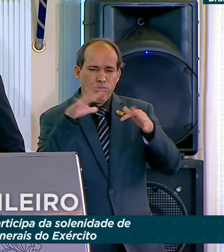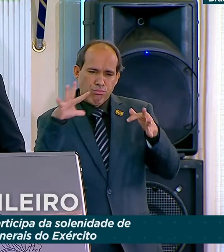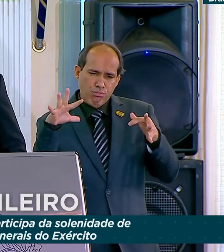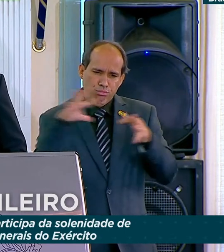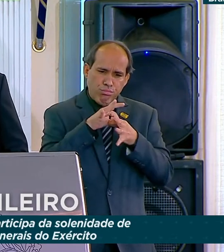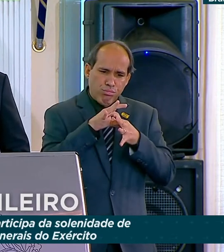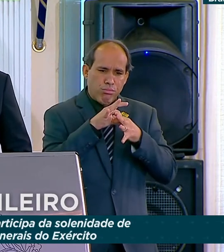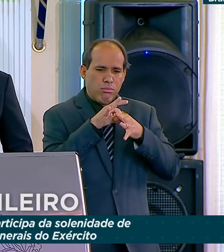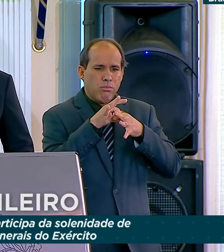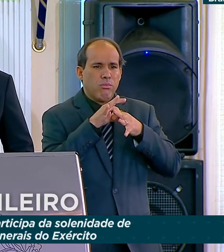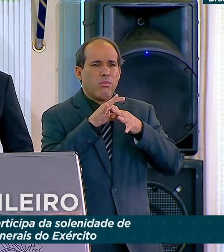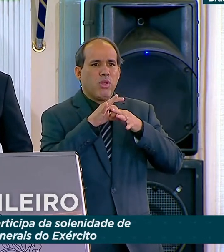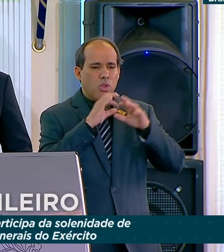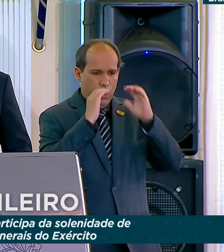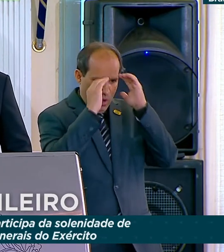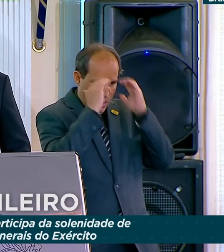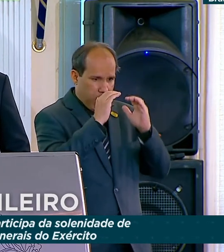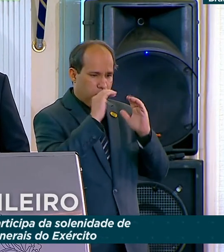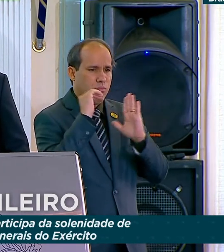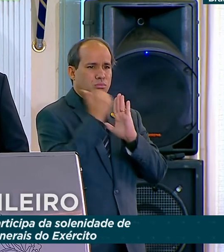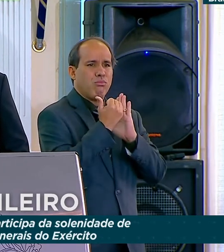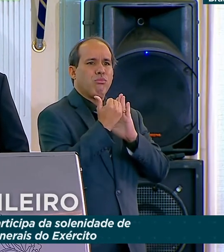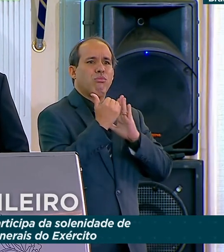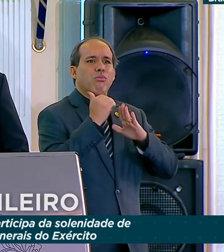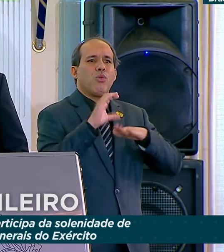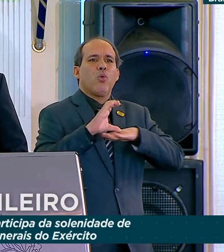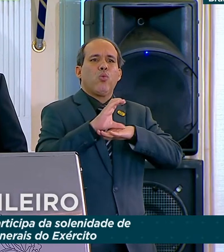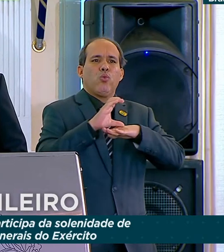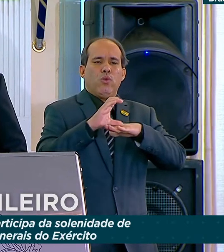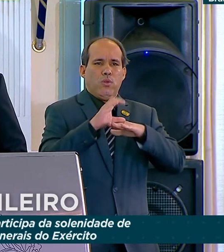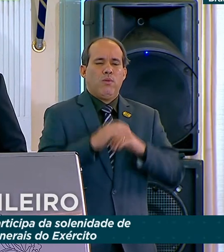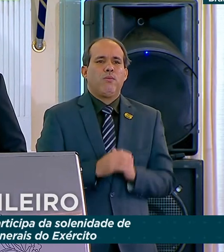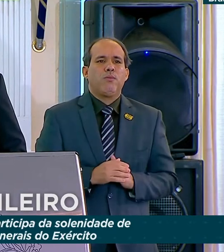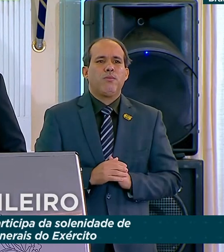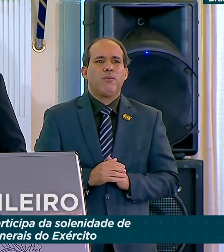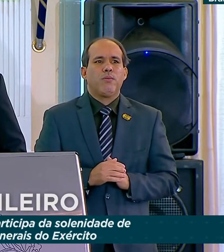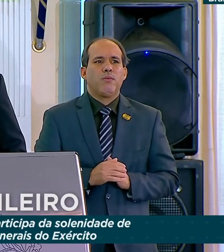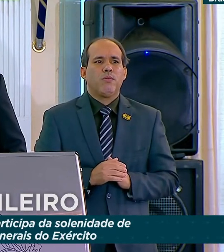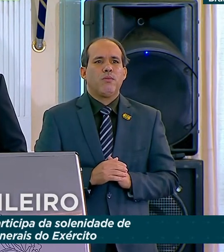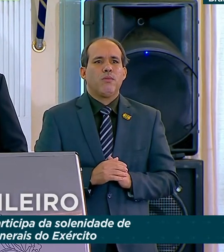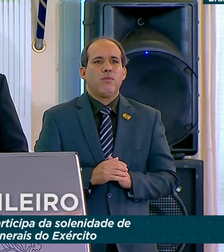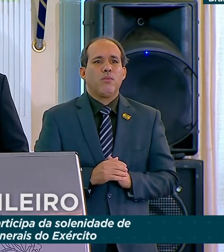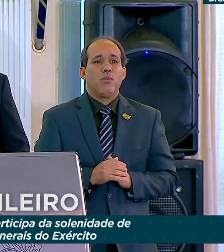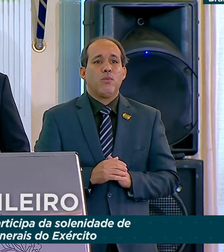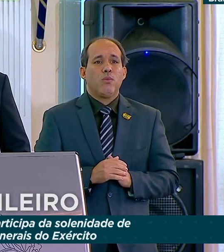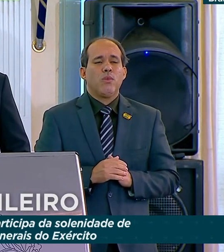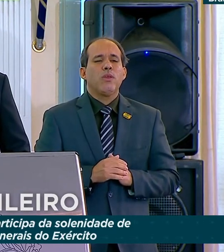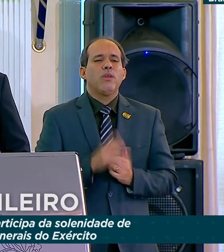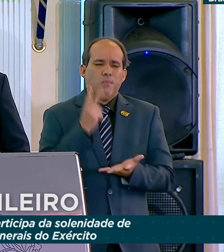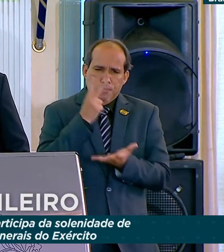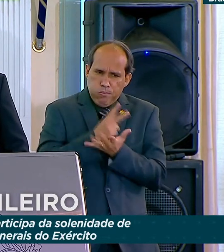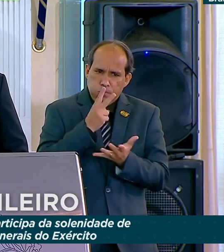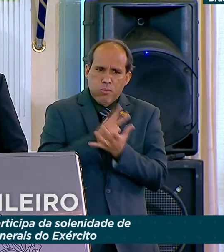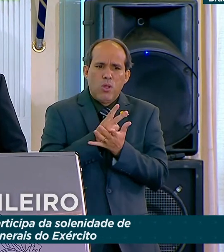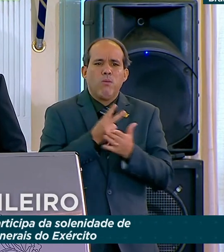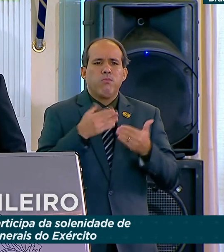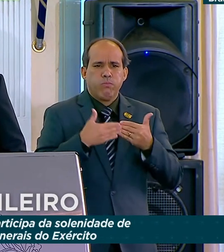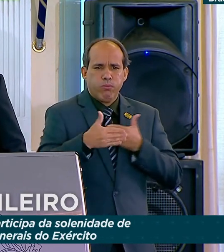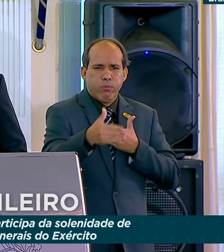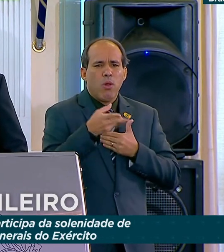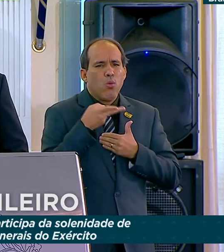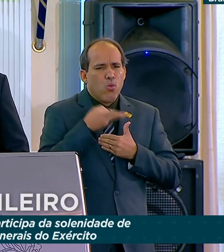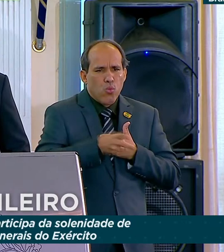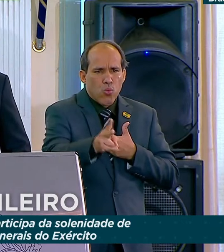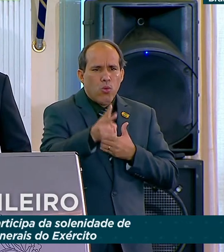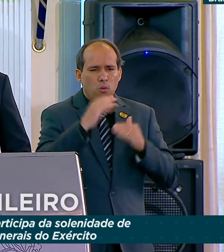da nossa Constituição e devemos e sempre agiremos assim e por